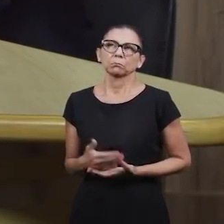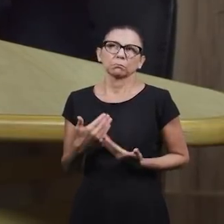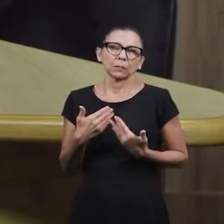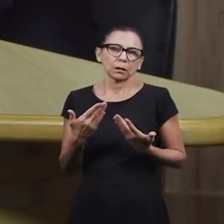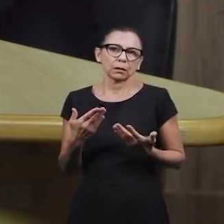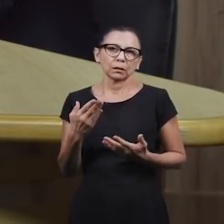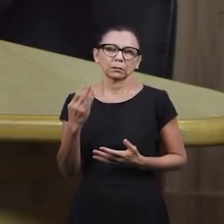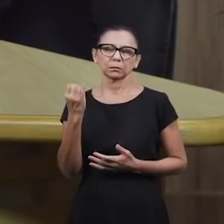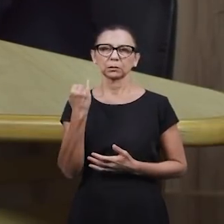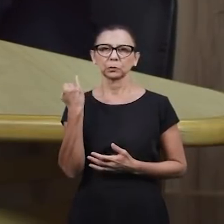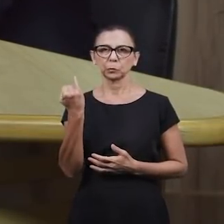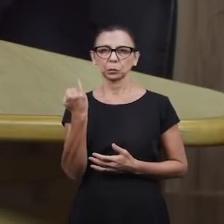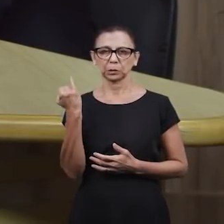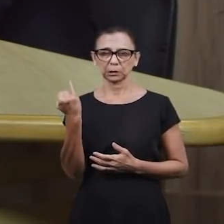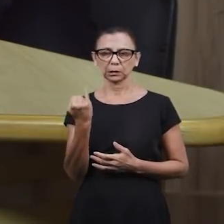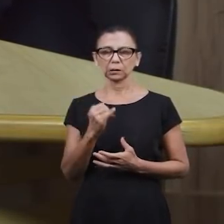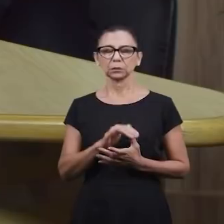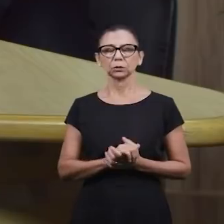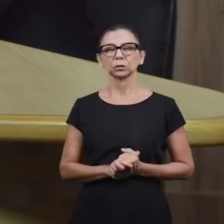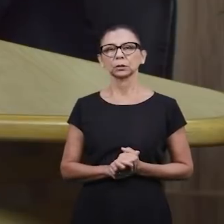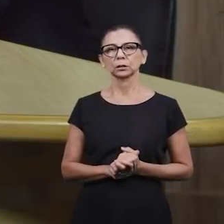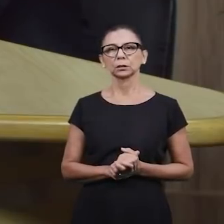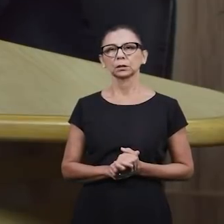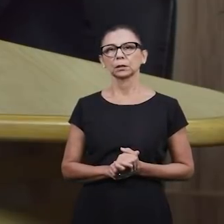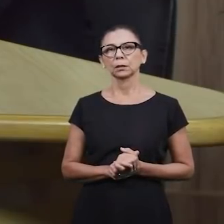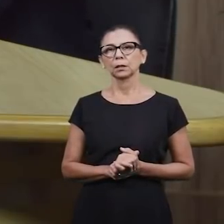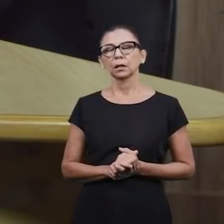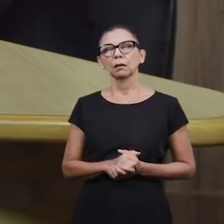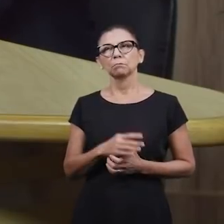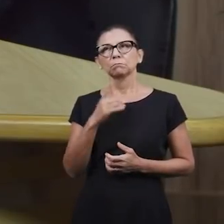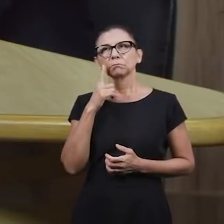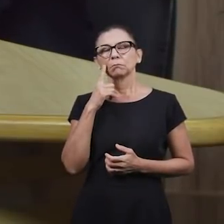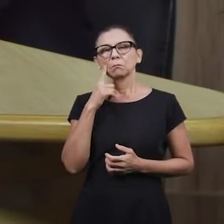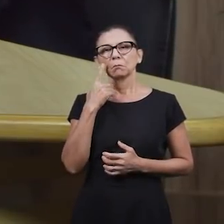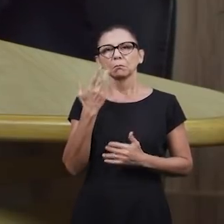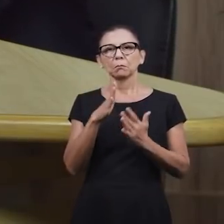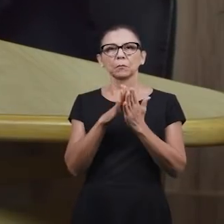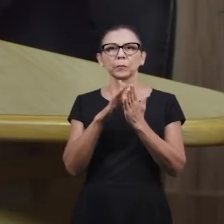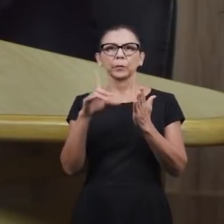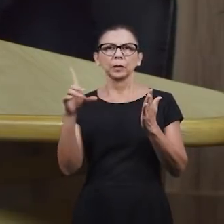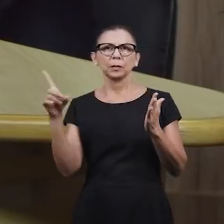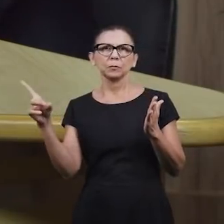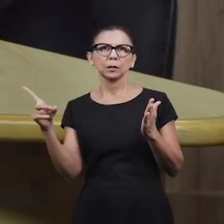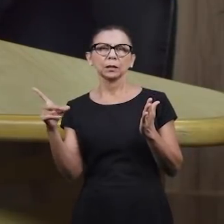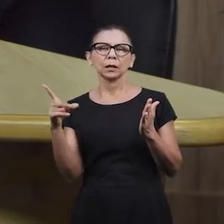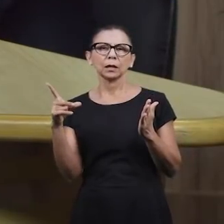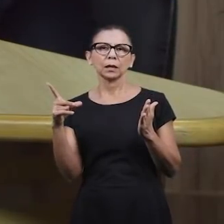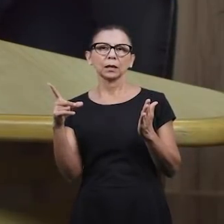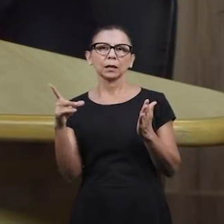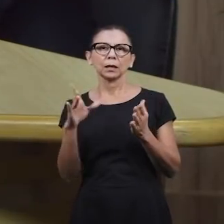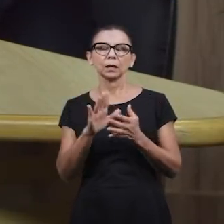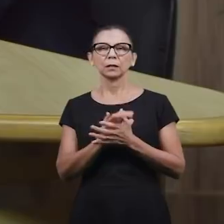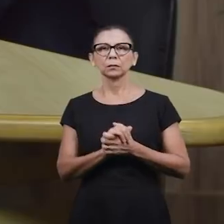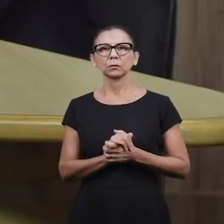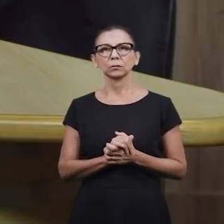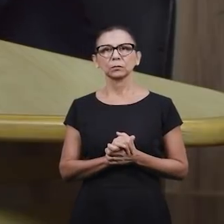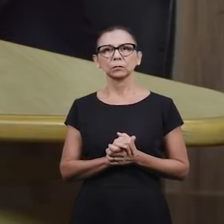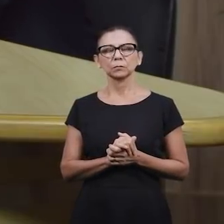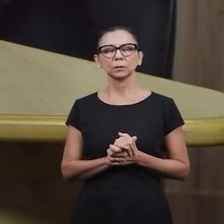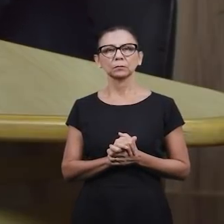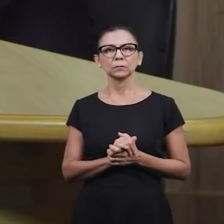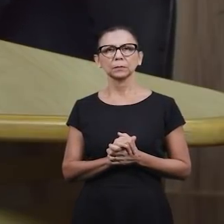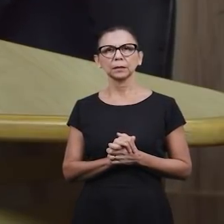acho importante nessa primeira conversa nossa abordar o aspecto da Bíblia sobre a